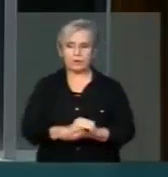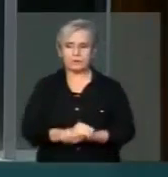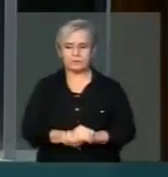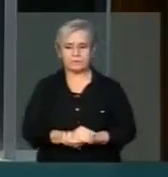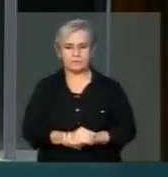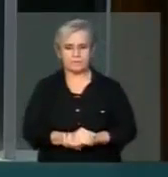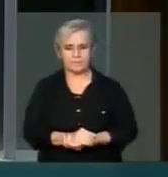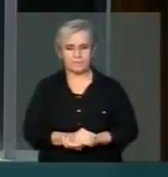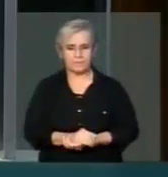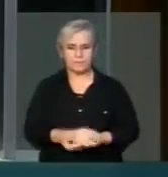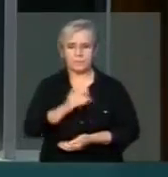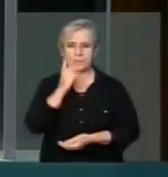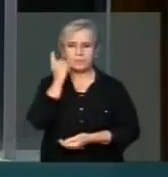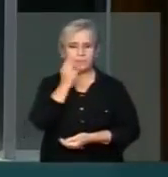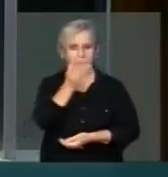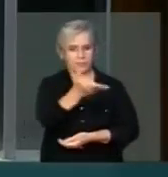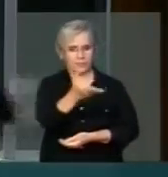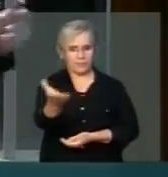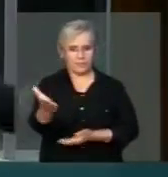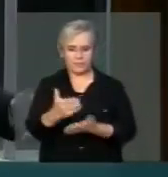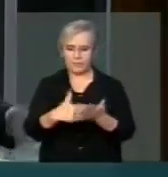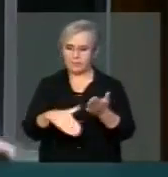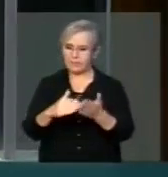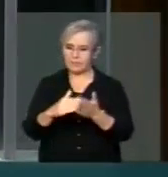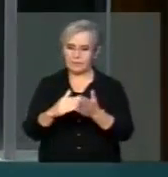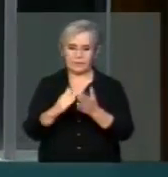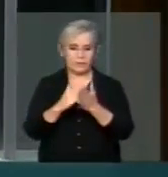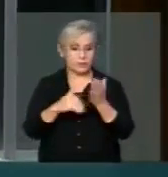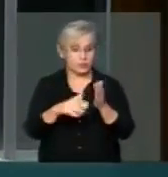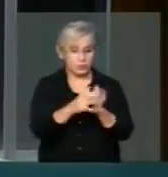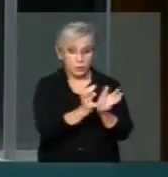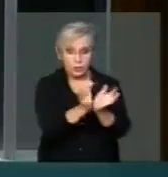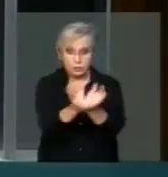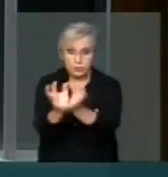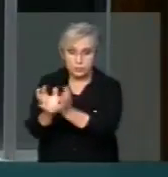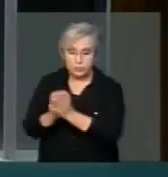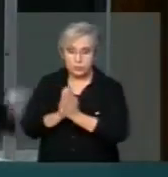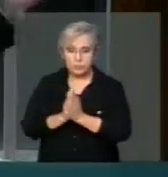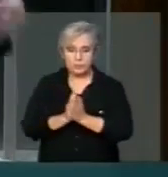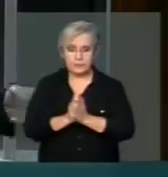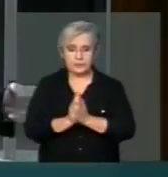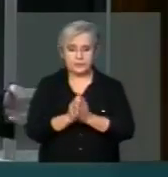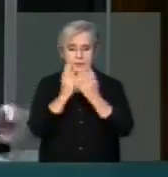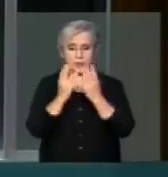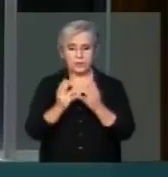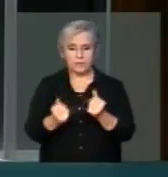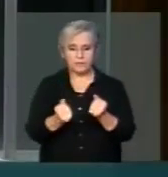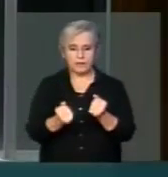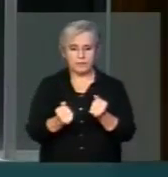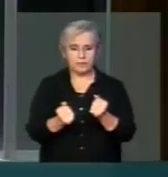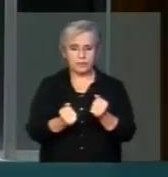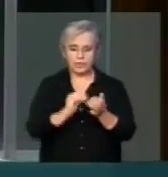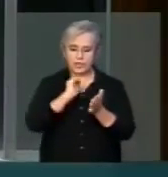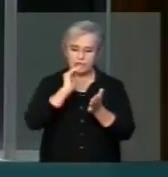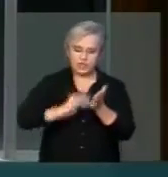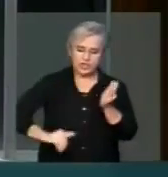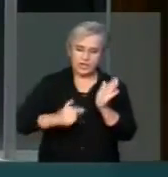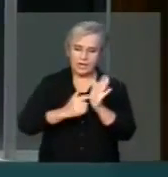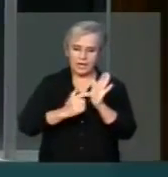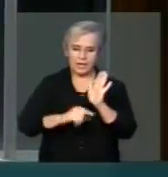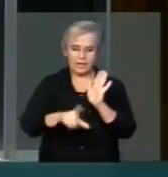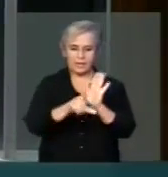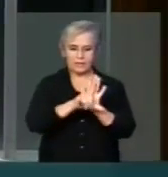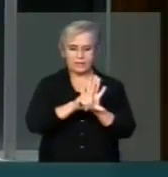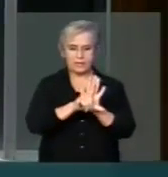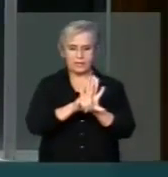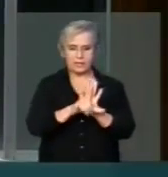equívoco. Deputados e deputadas de todos os partidos, vamos derrotar essa lei da